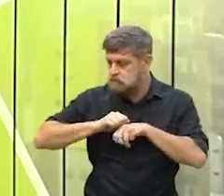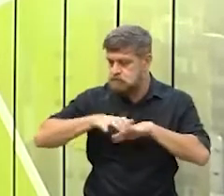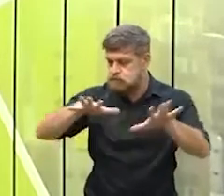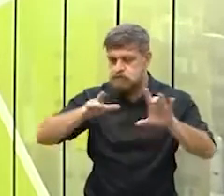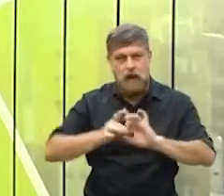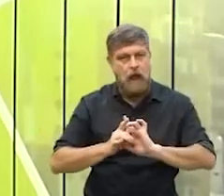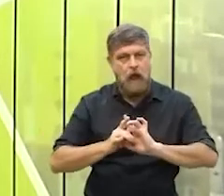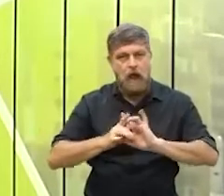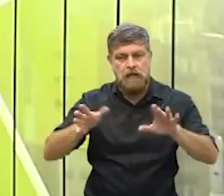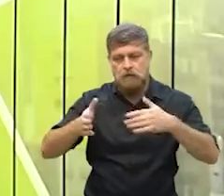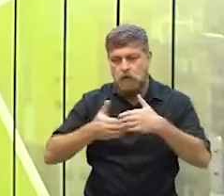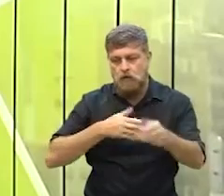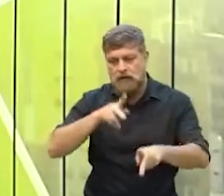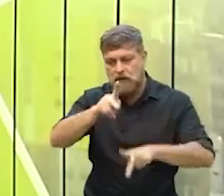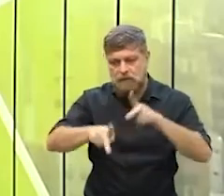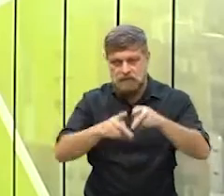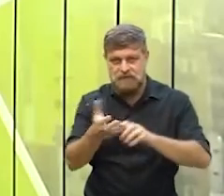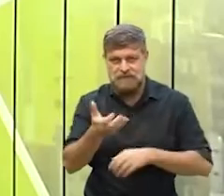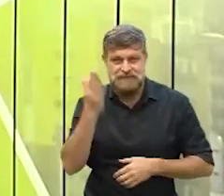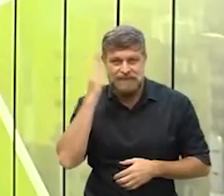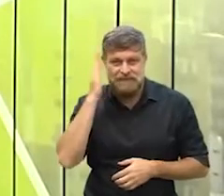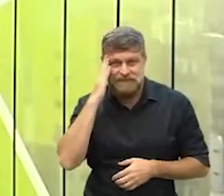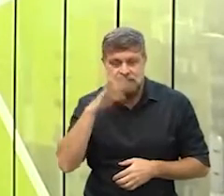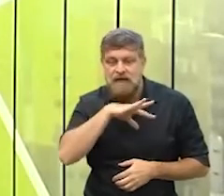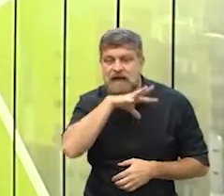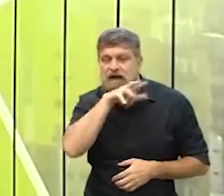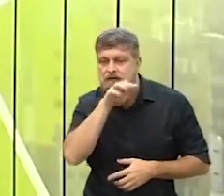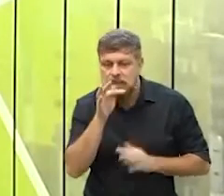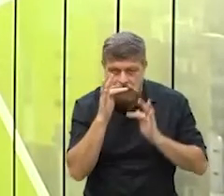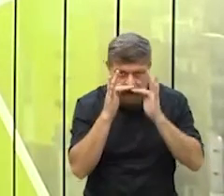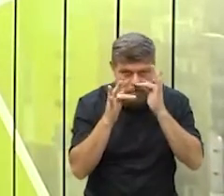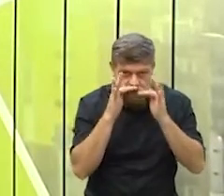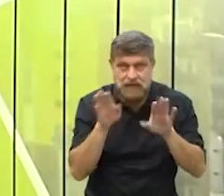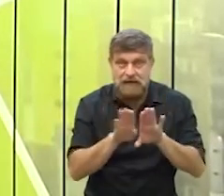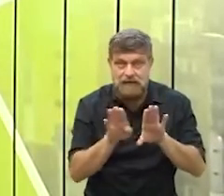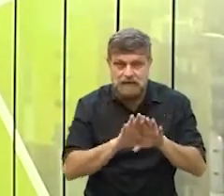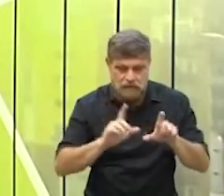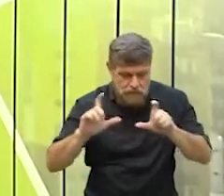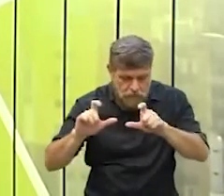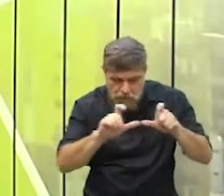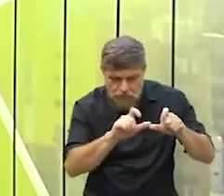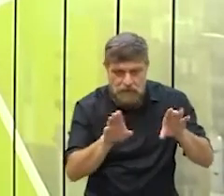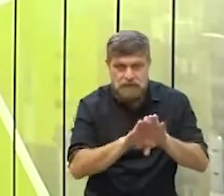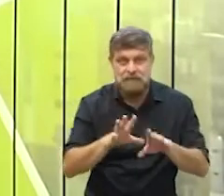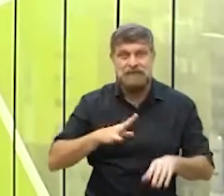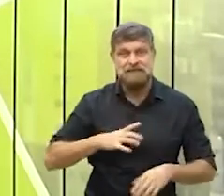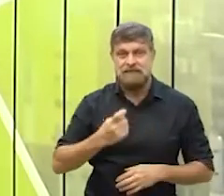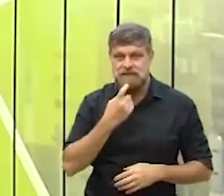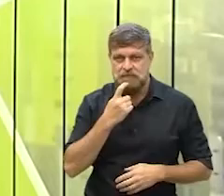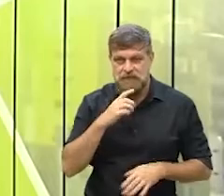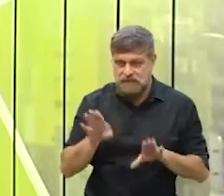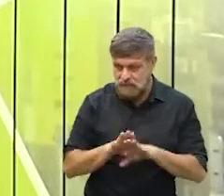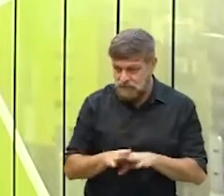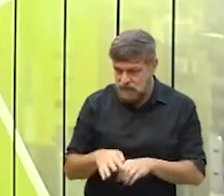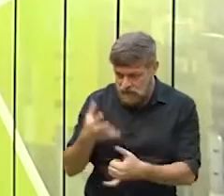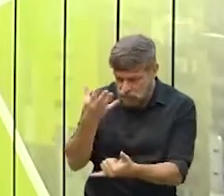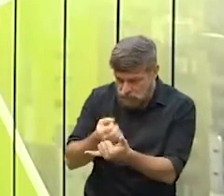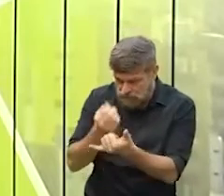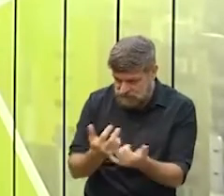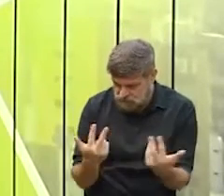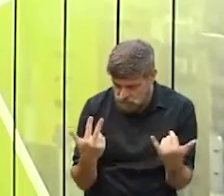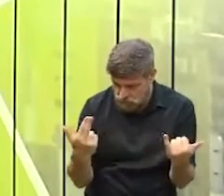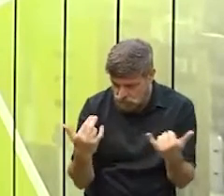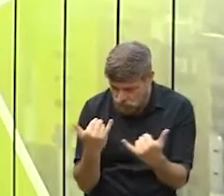para toda a população que quiser aí acompanhar a fauna e flora em tempo real e registrar também. E Campinas, em breve, também vai ganhar